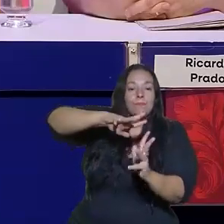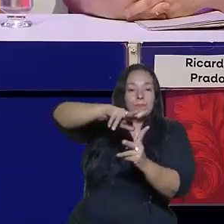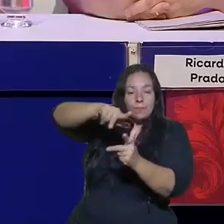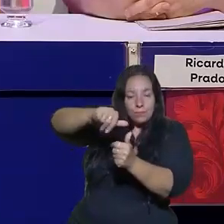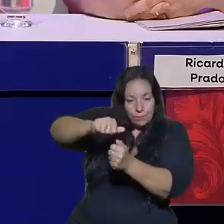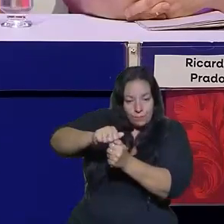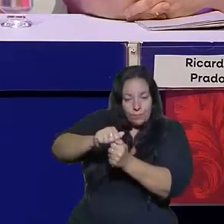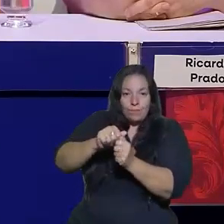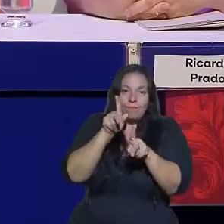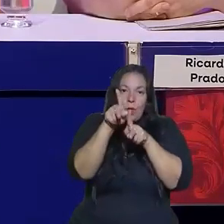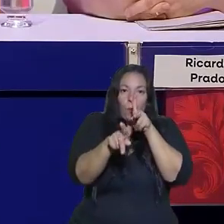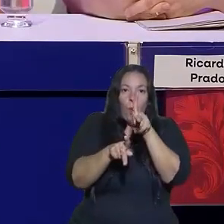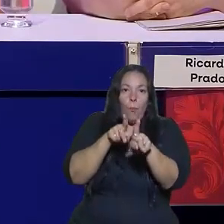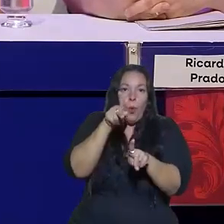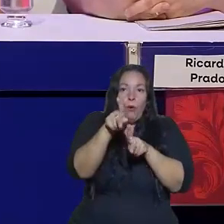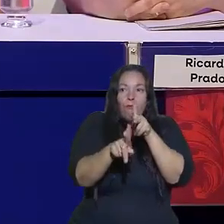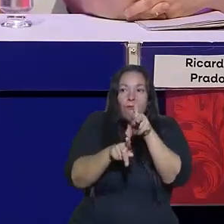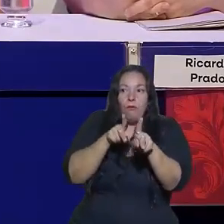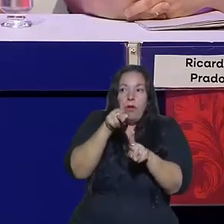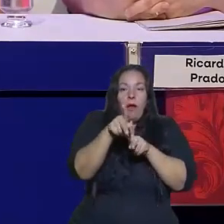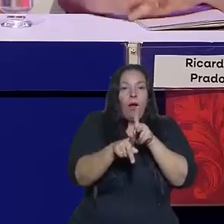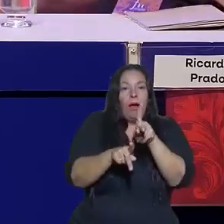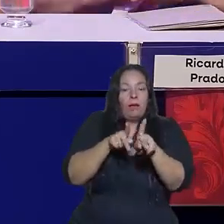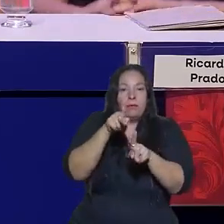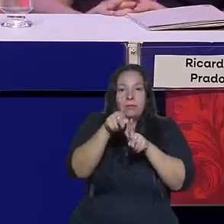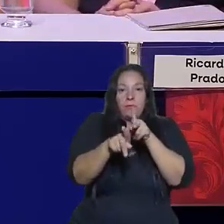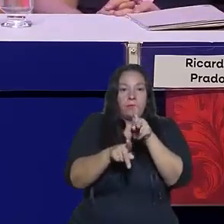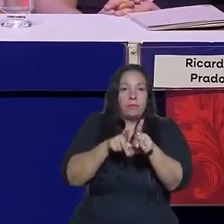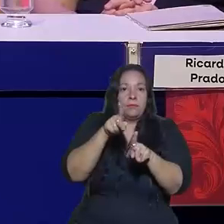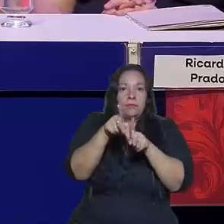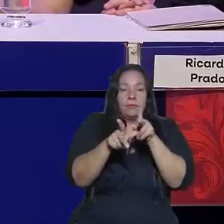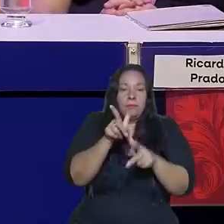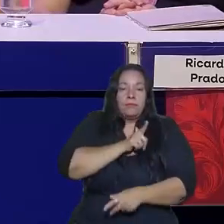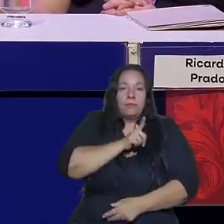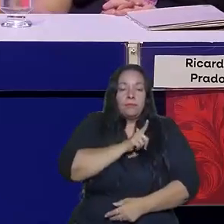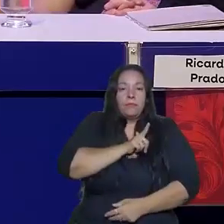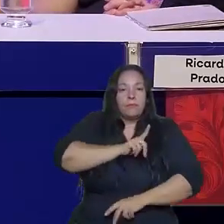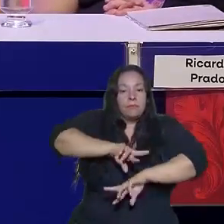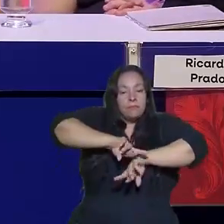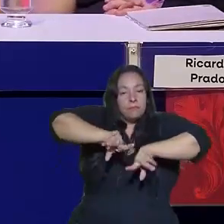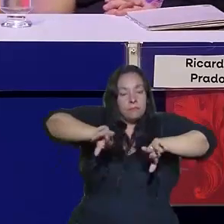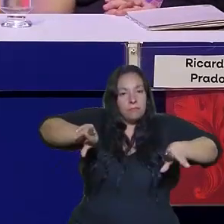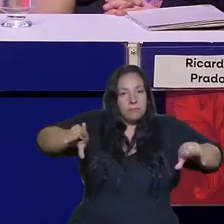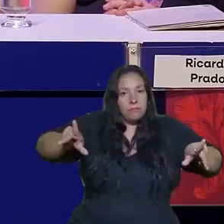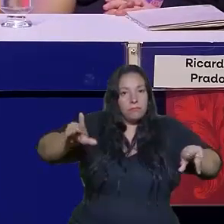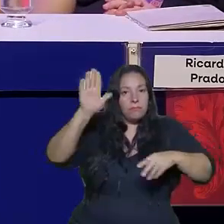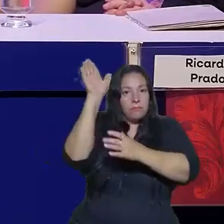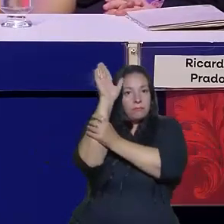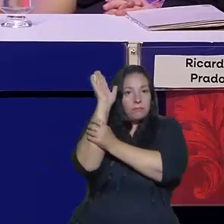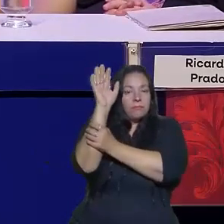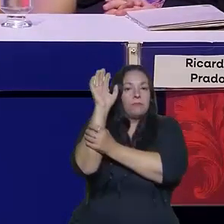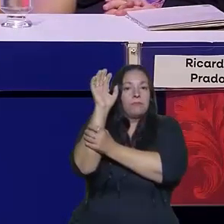povo, não é? Que tem diversos braços, ele vai